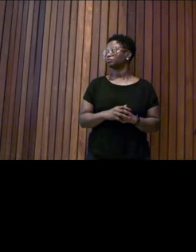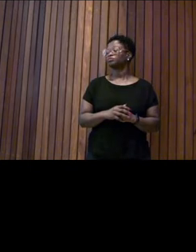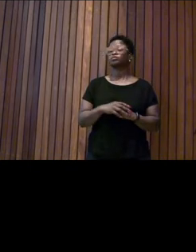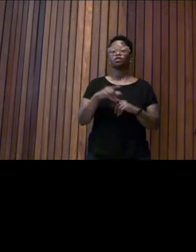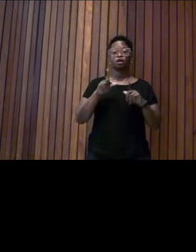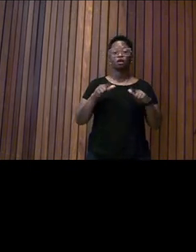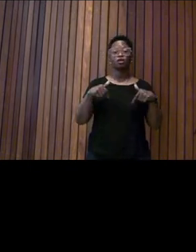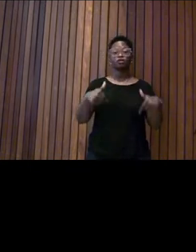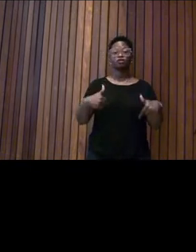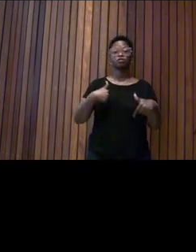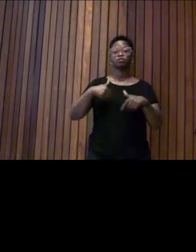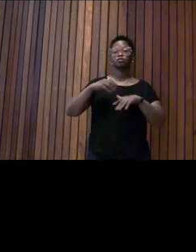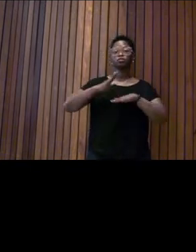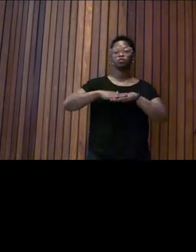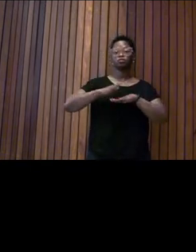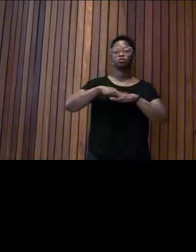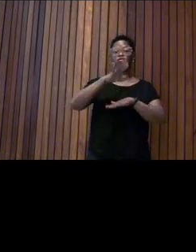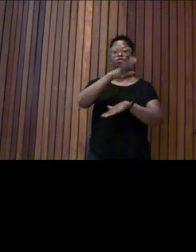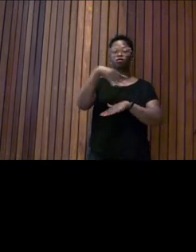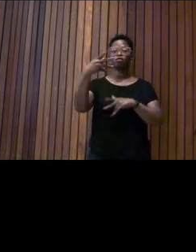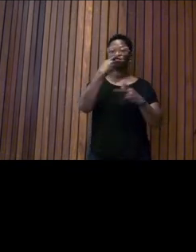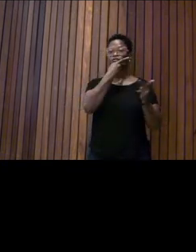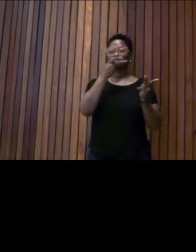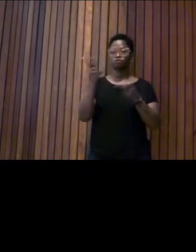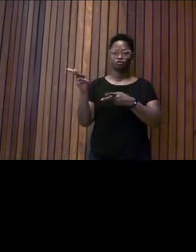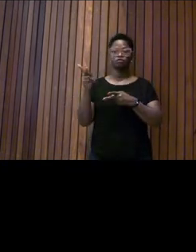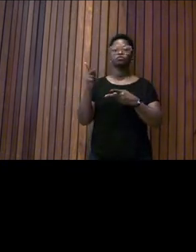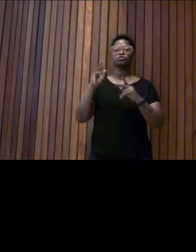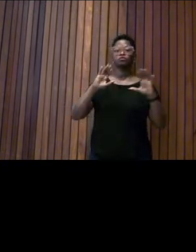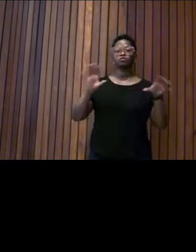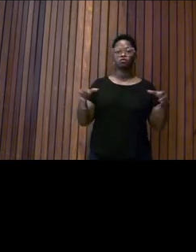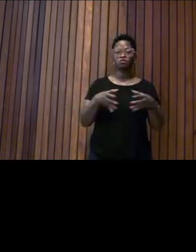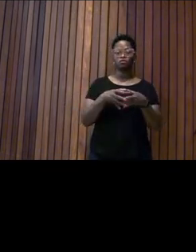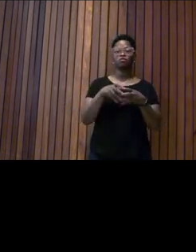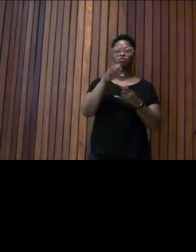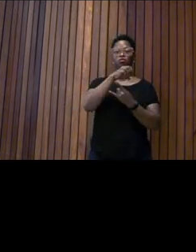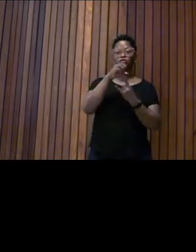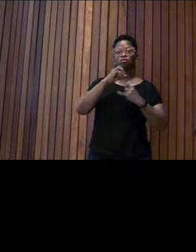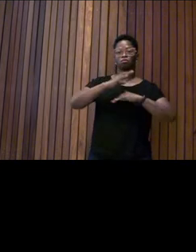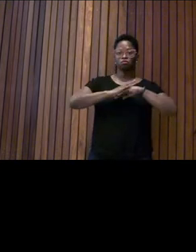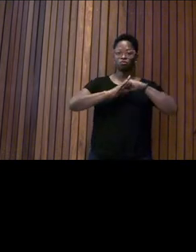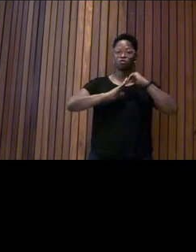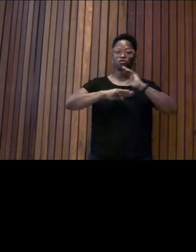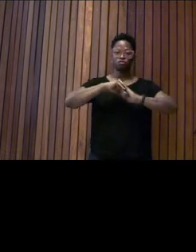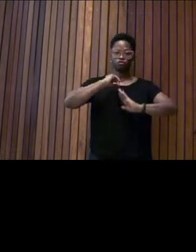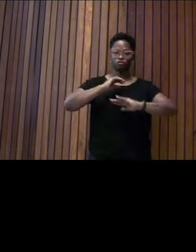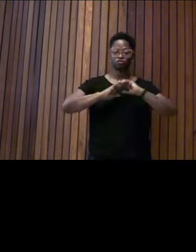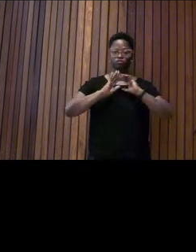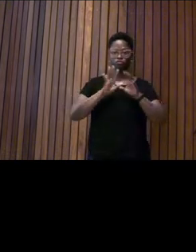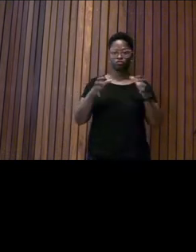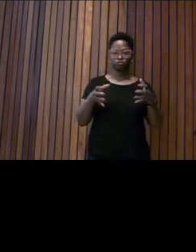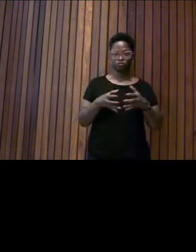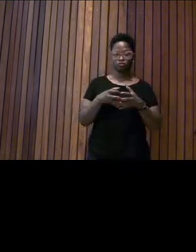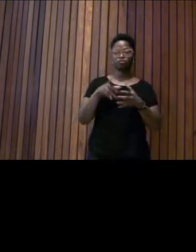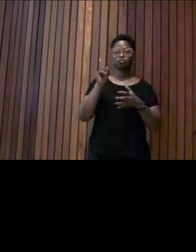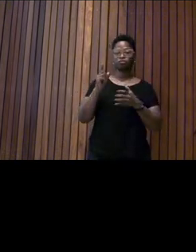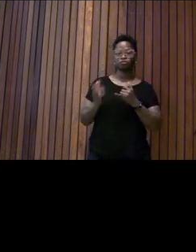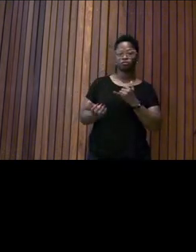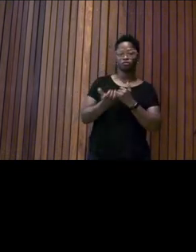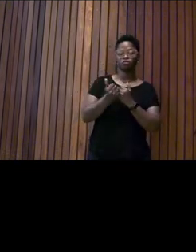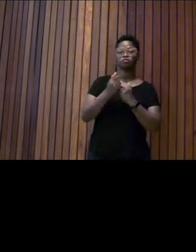Essa ação, ela se constitui um calendário de visitação para que a comunidade Fiocruz, profissionais do campo de preservação e áreas